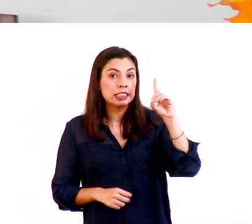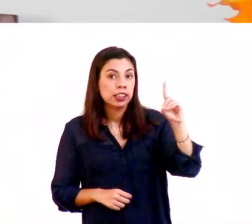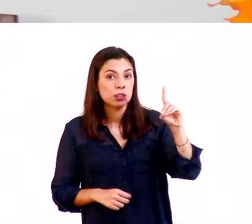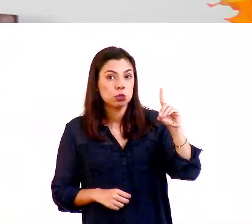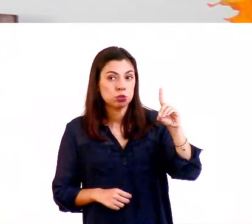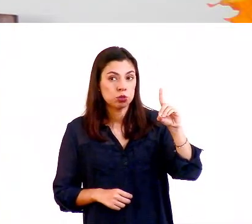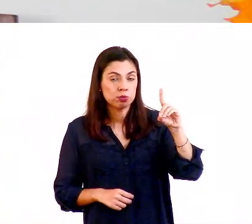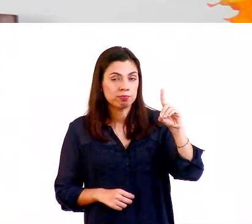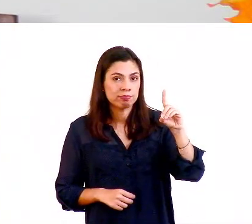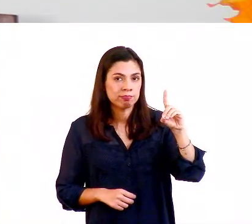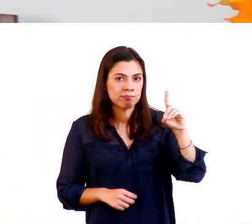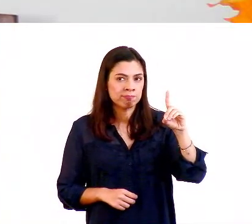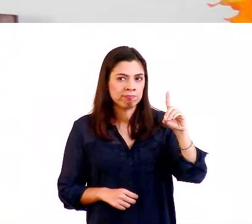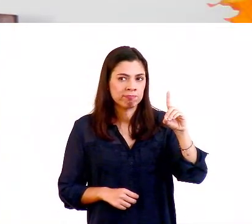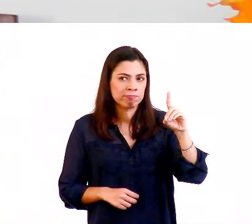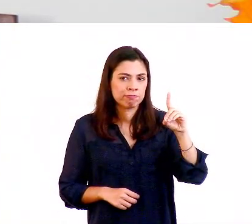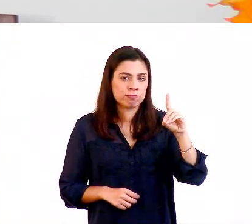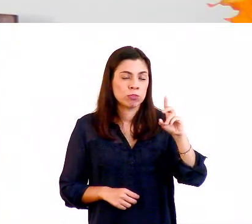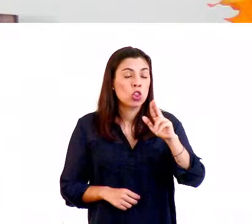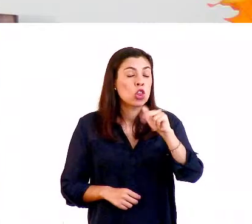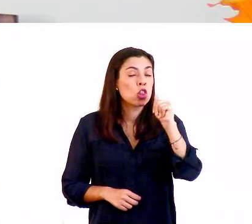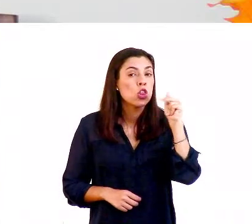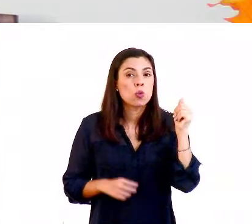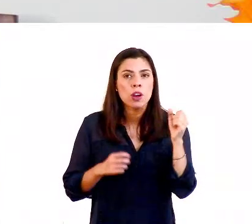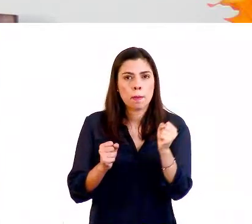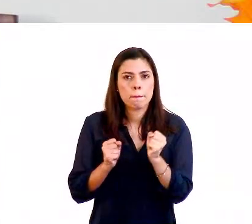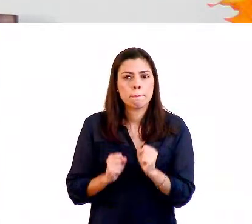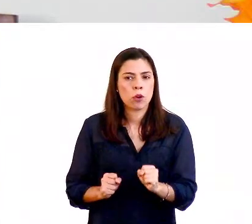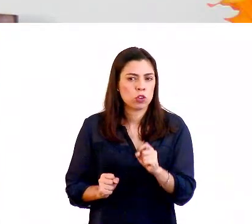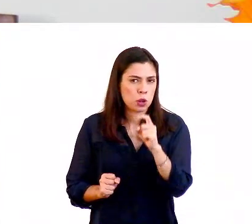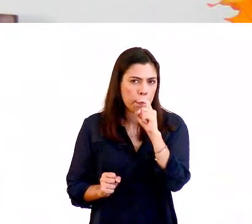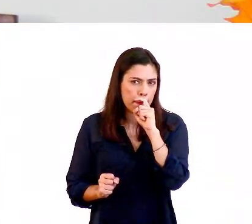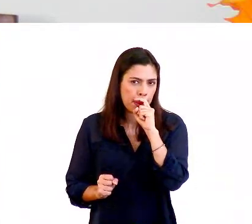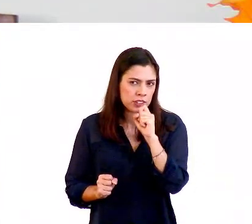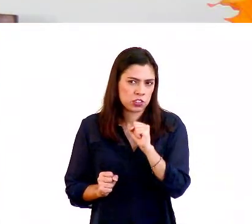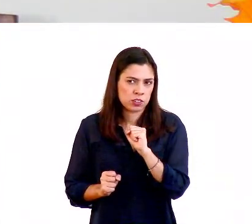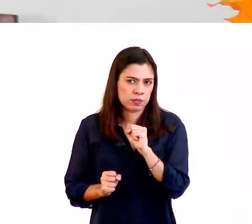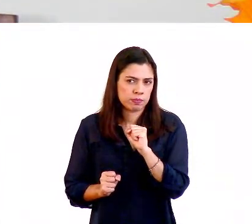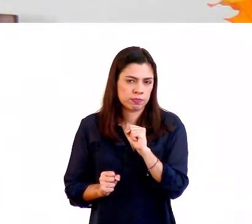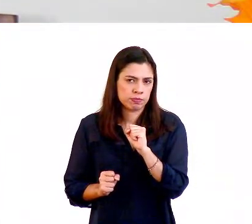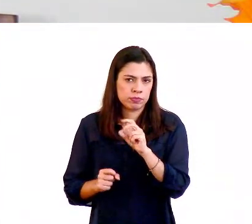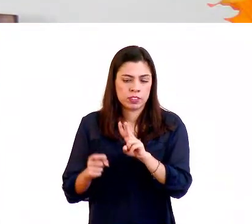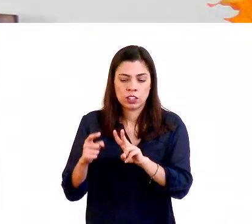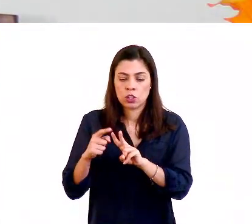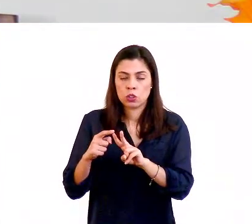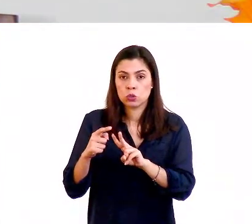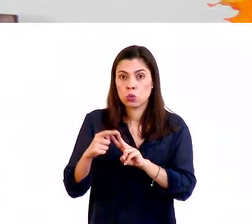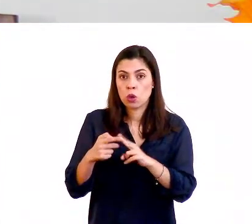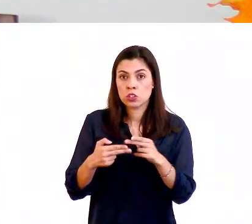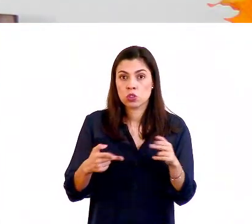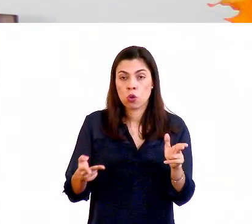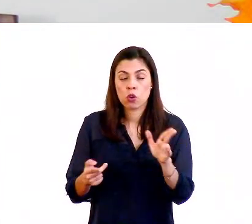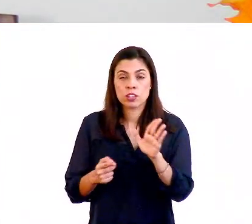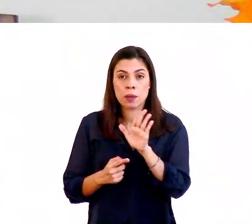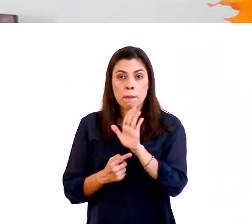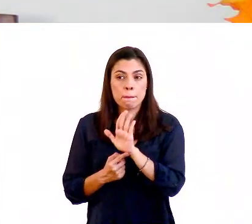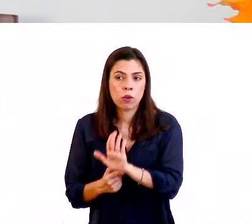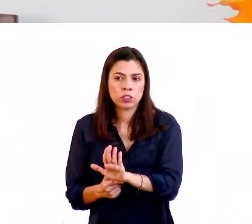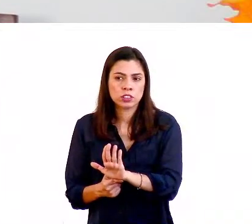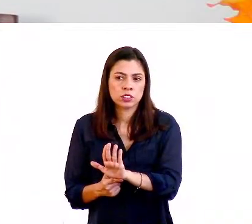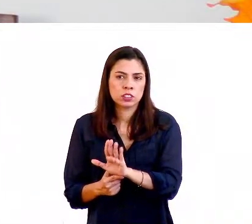é impossível que Deus minta. Ok, mas quais são essas duas coisas aí? Você fica lendo o texto e diz: peraí, qual foi a primeira, qual foi a